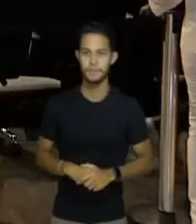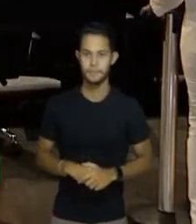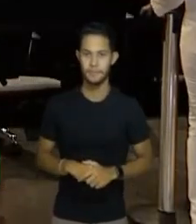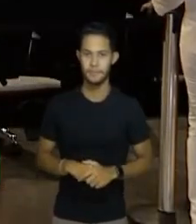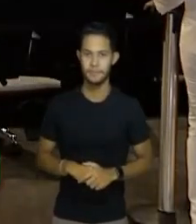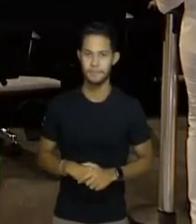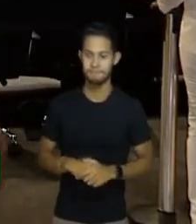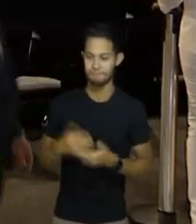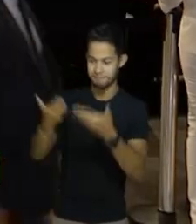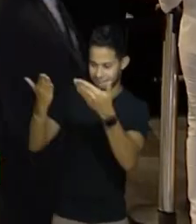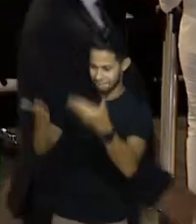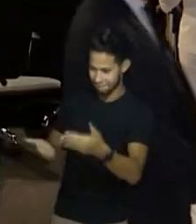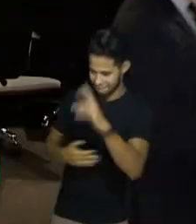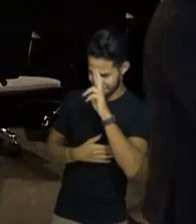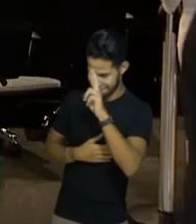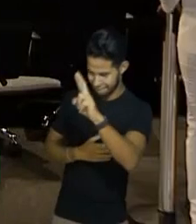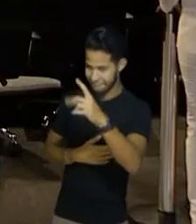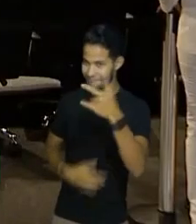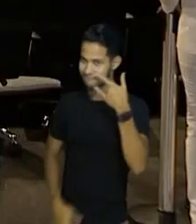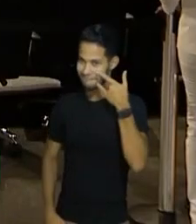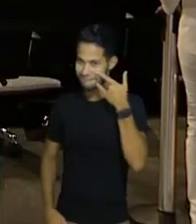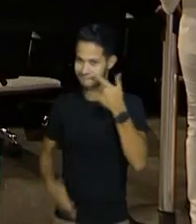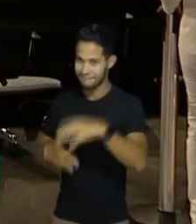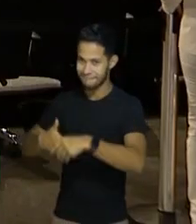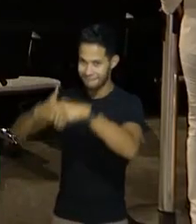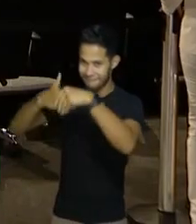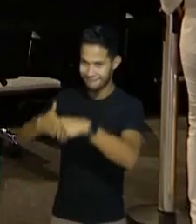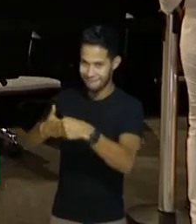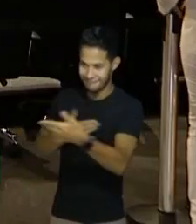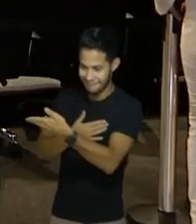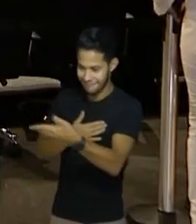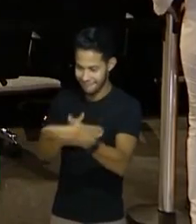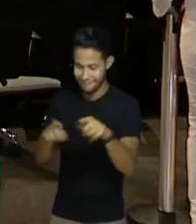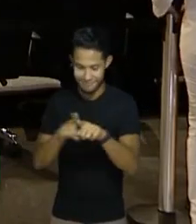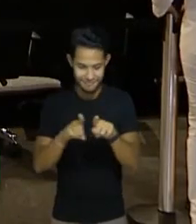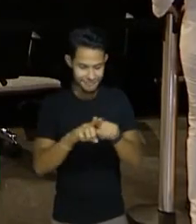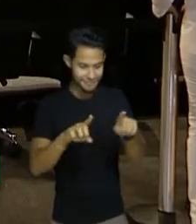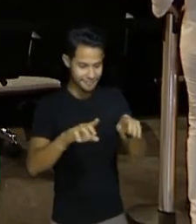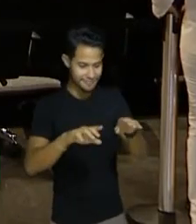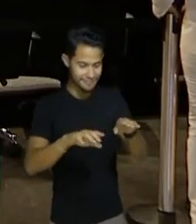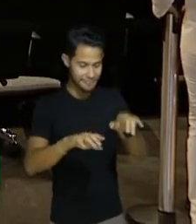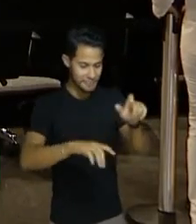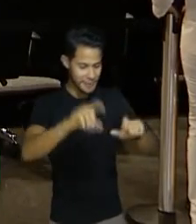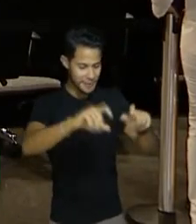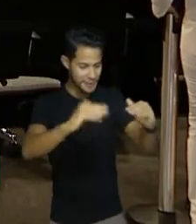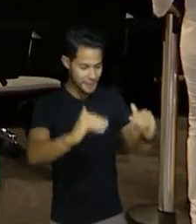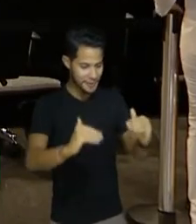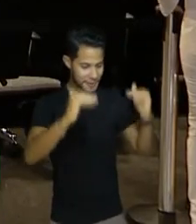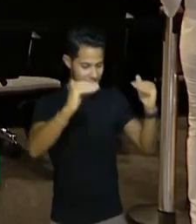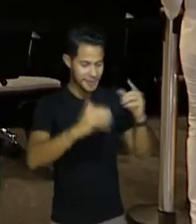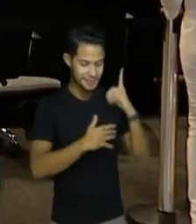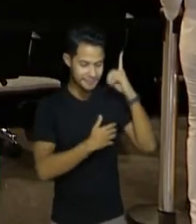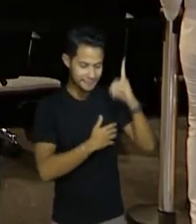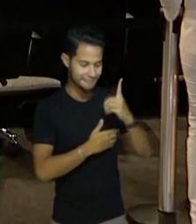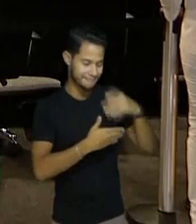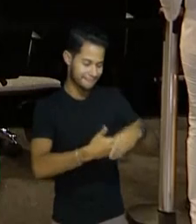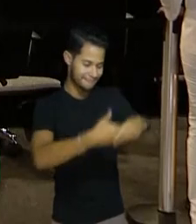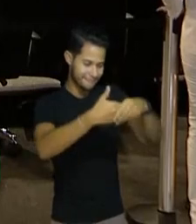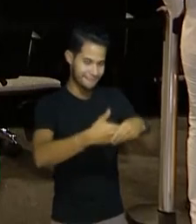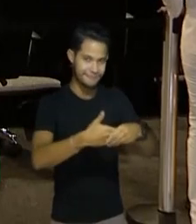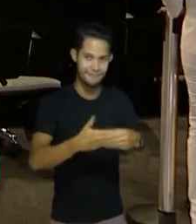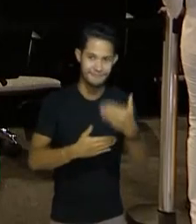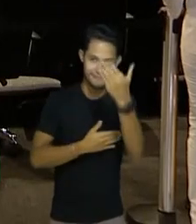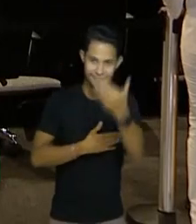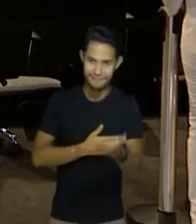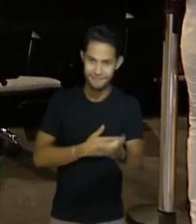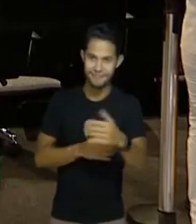Excelentíssimo senhor Mauro Nadal, cumprimentando-vos, cumprimento as autoridades aqui presentes, os deputados. Vossa Excelência, senador